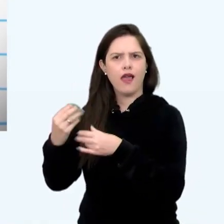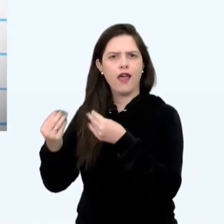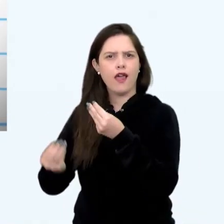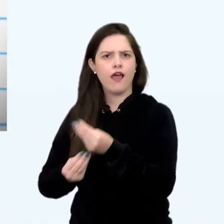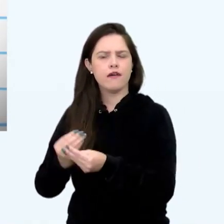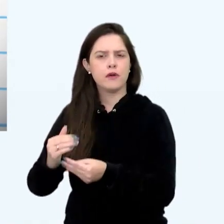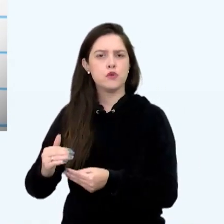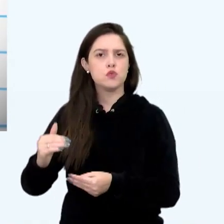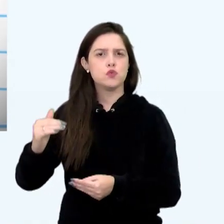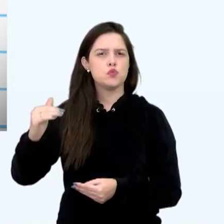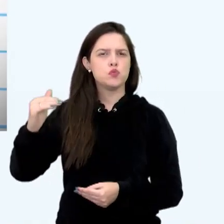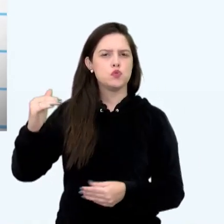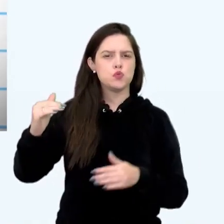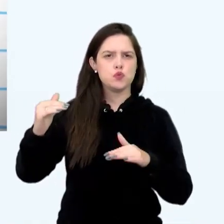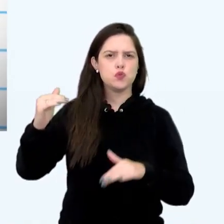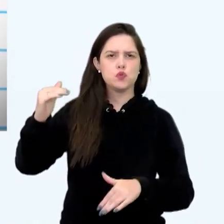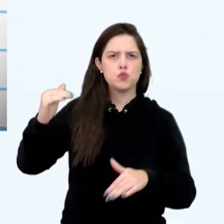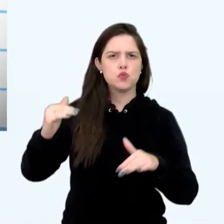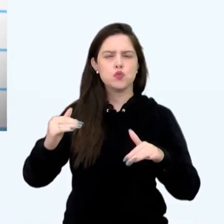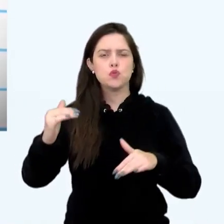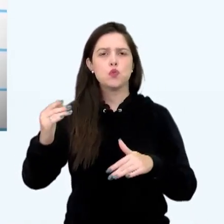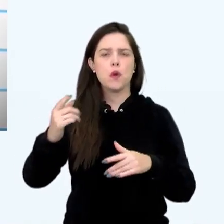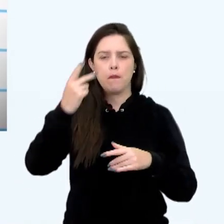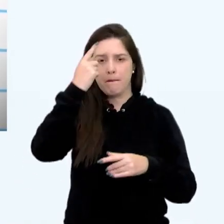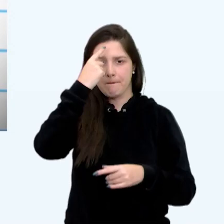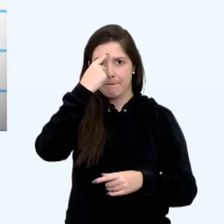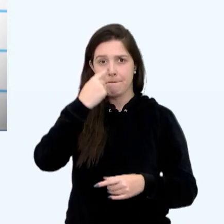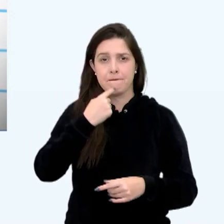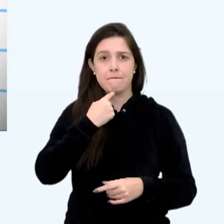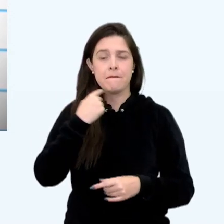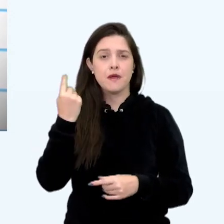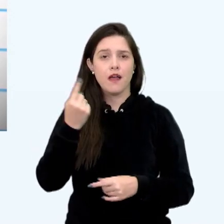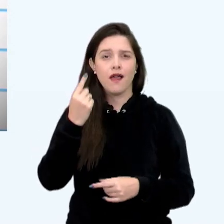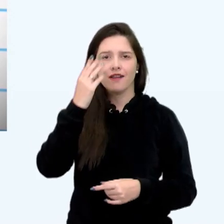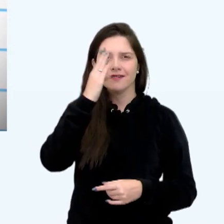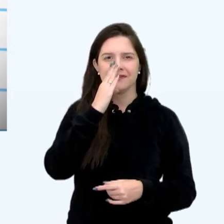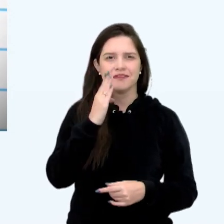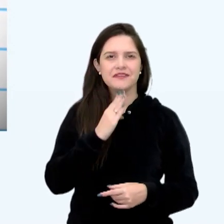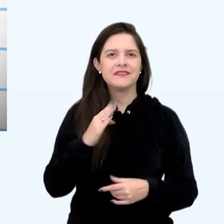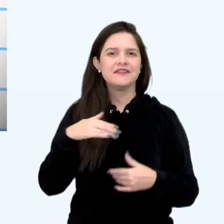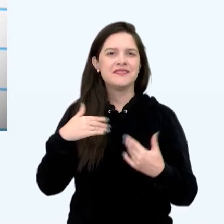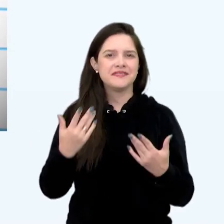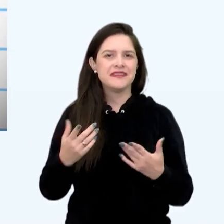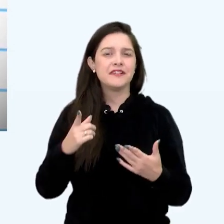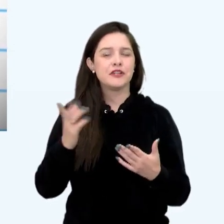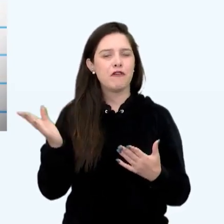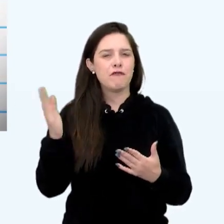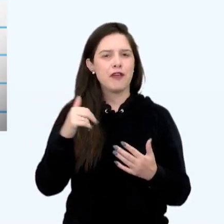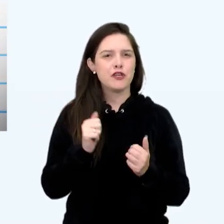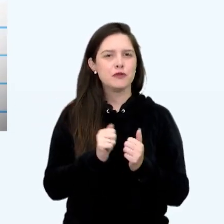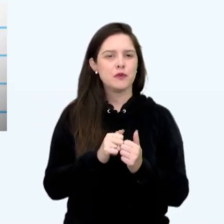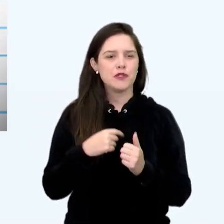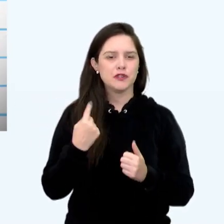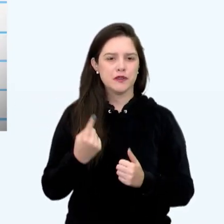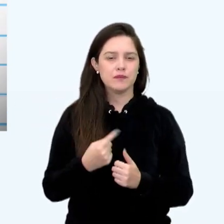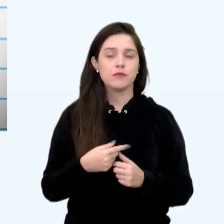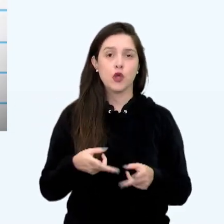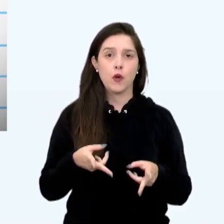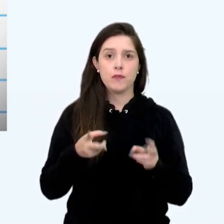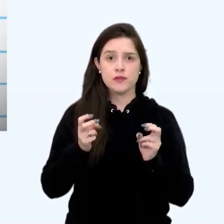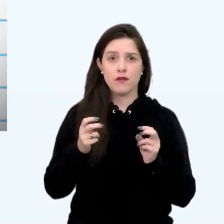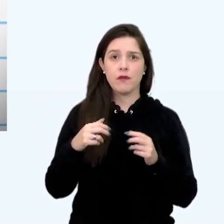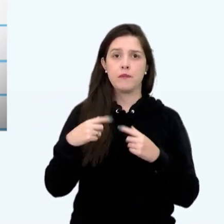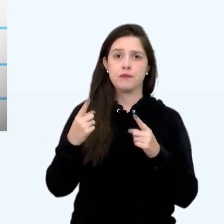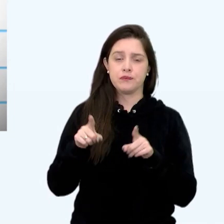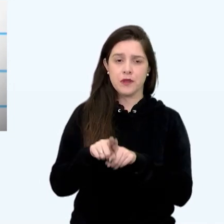das décadas, o que indica mudanças no perfil demográfico do nosso país. Então, vem com a gente! Observe, por exemplo,